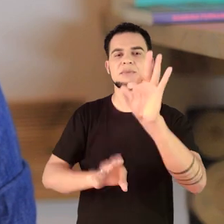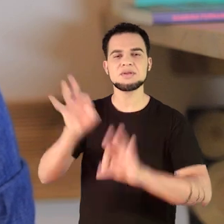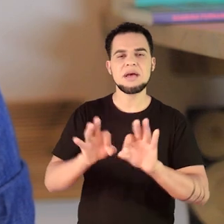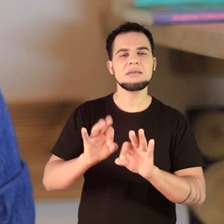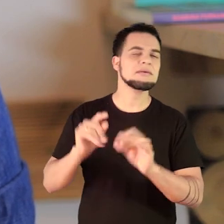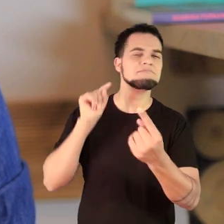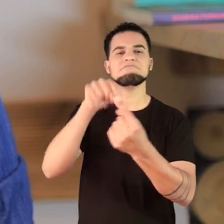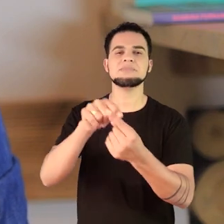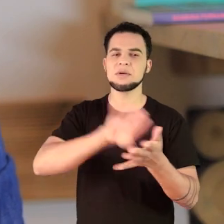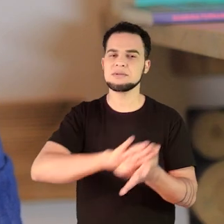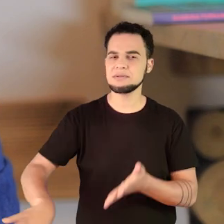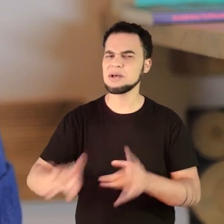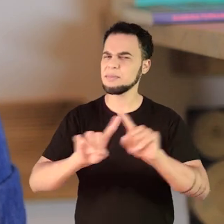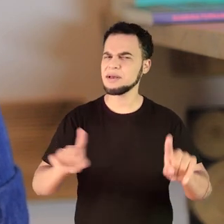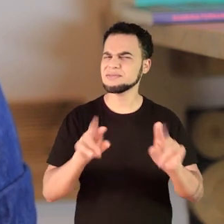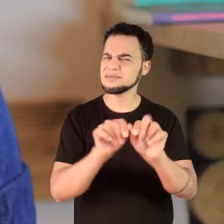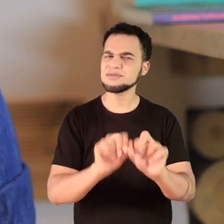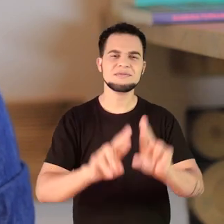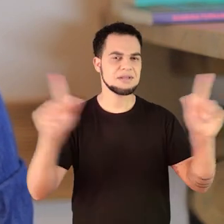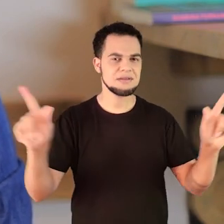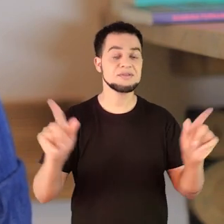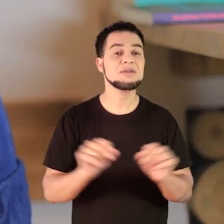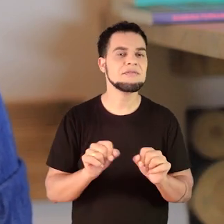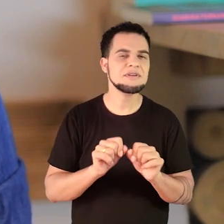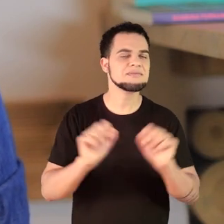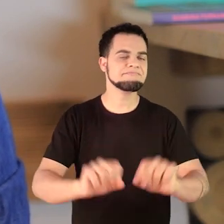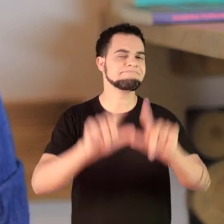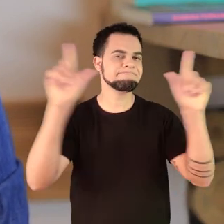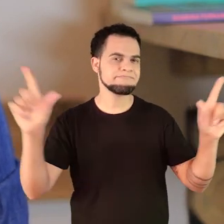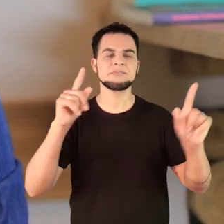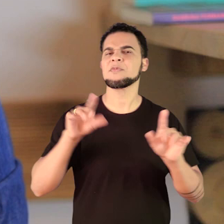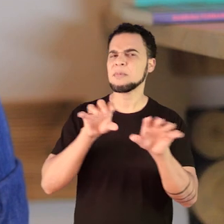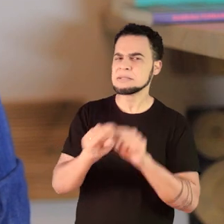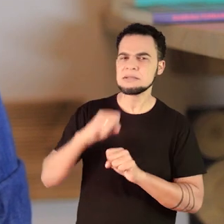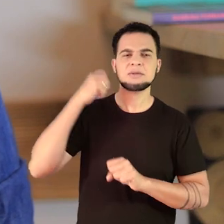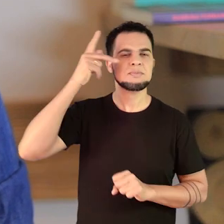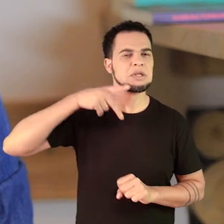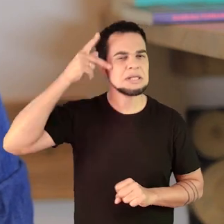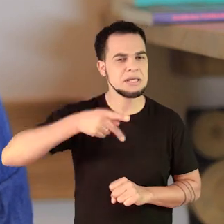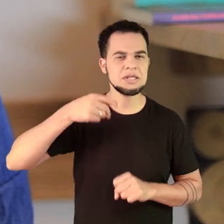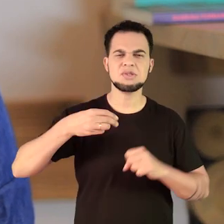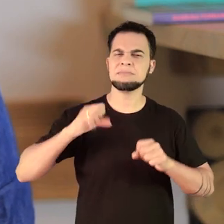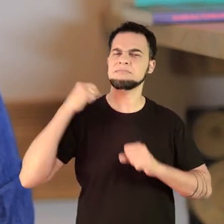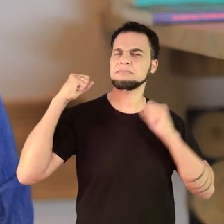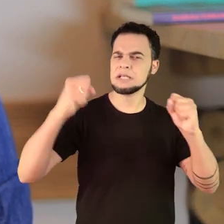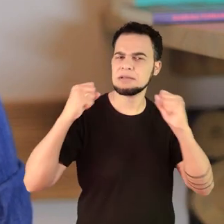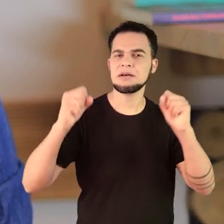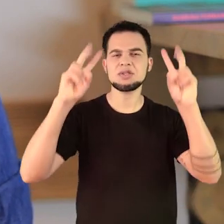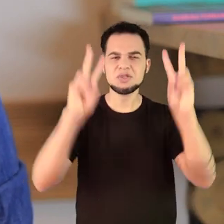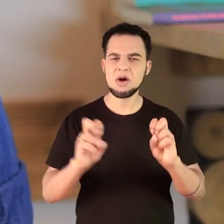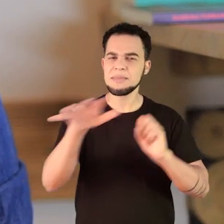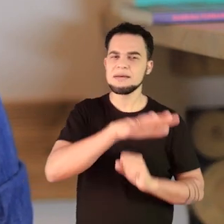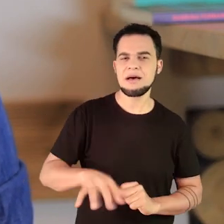baseado na exclusão. Mas eu quis fazer diferente, porque o Tesões é, sim, um canal de formação política, militante, muito direcionado a